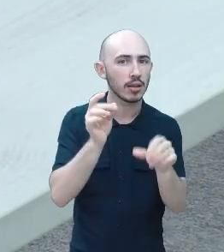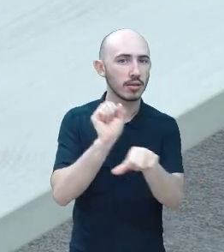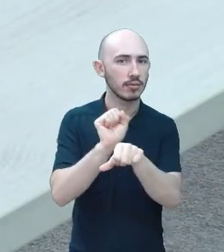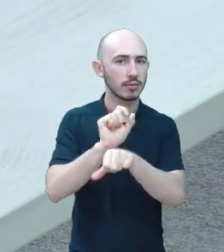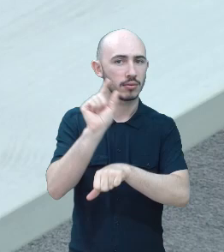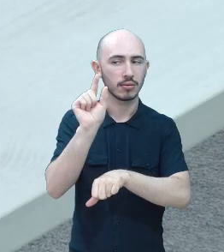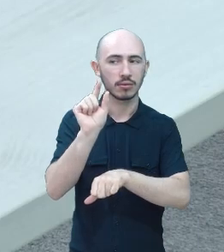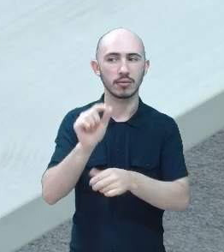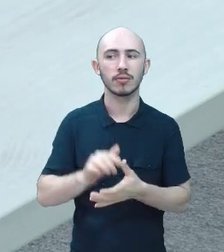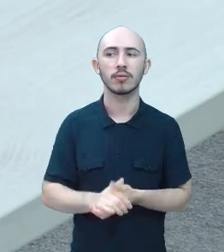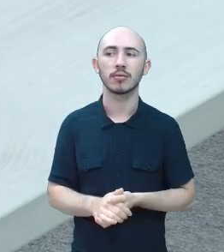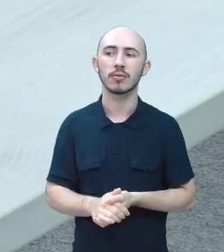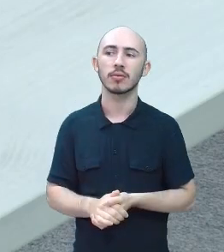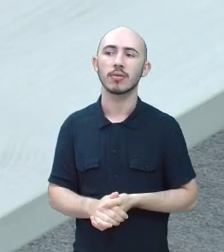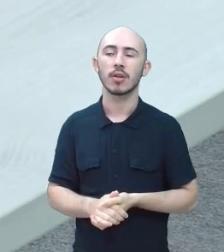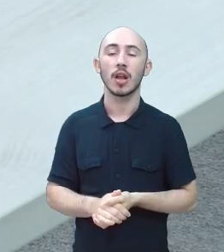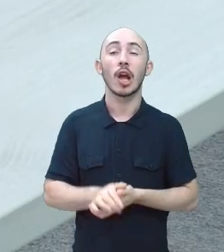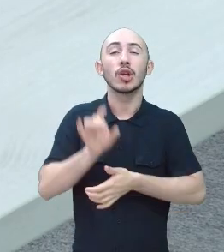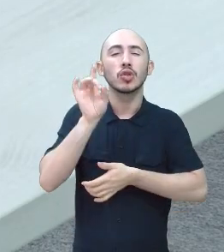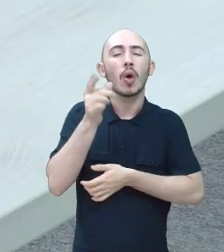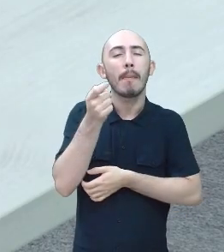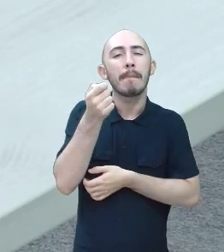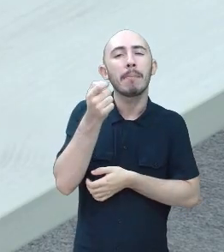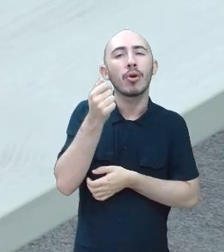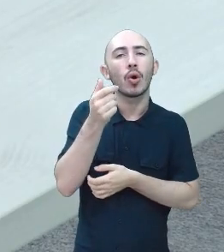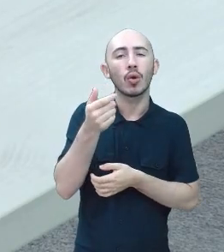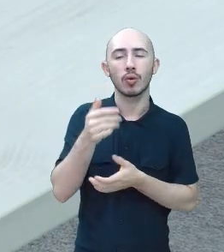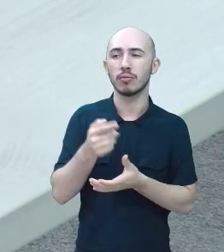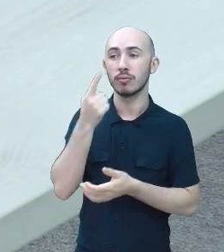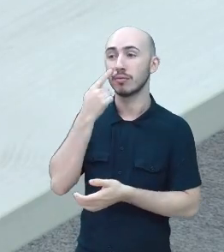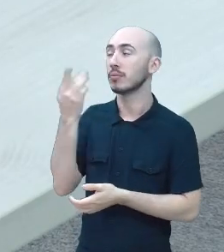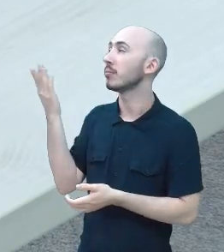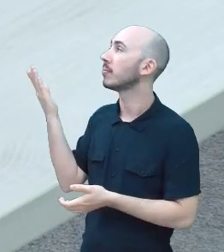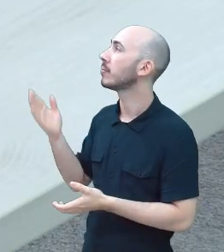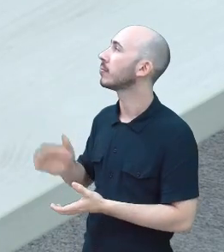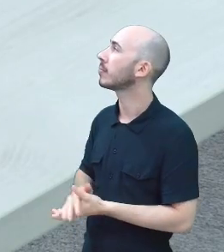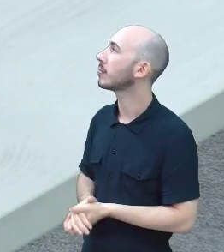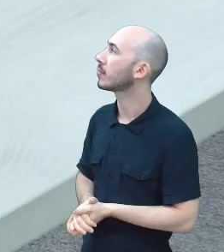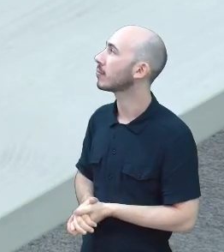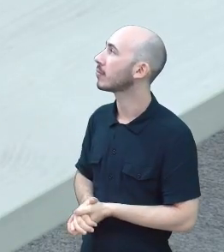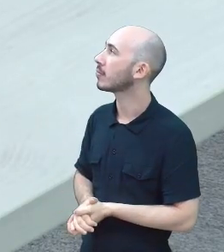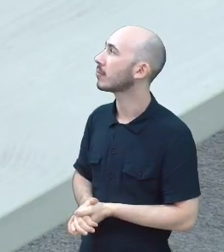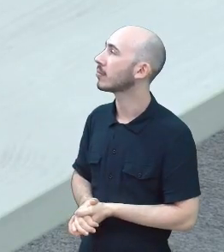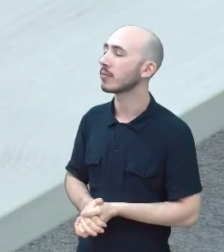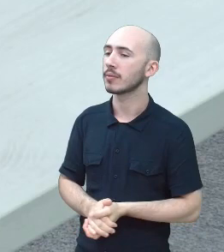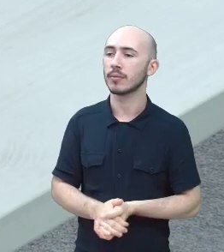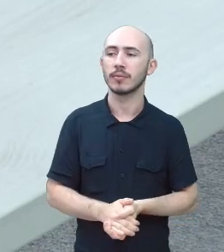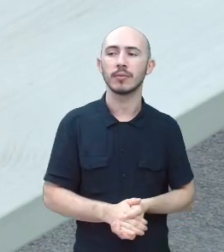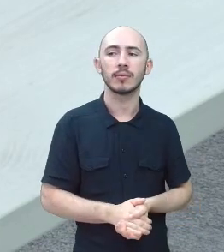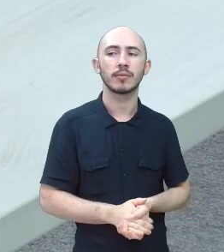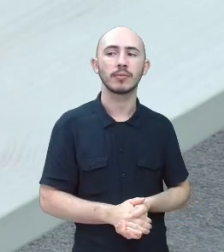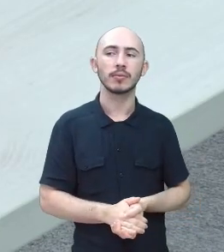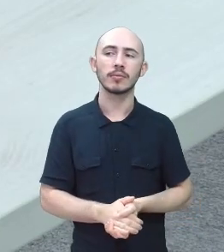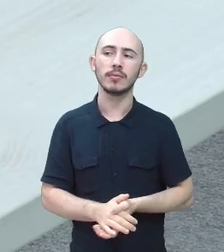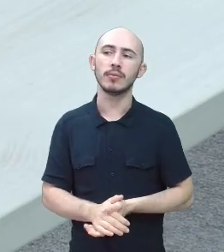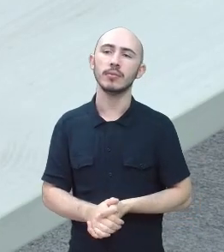dobrar assim, ó. Um pouco, deixando uma margem aqui.